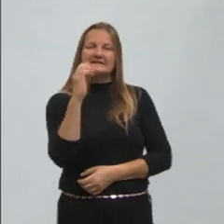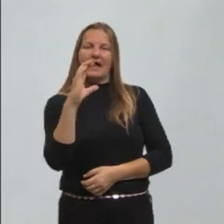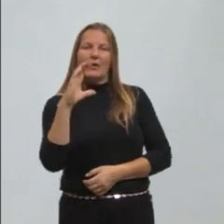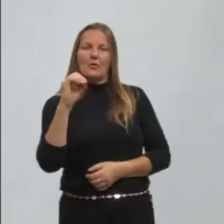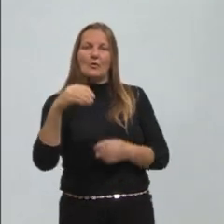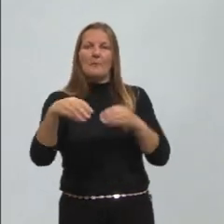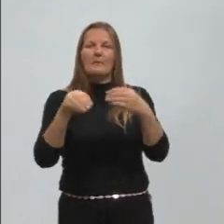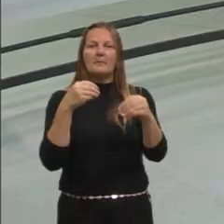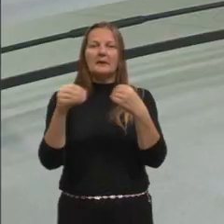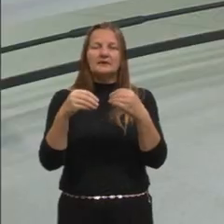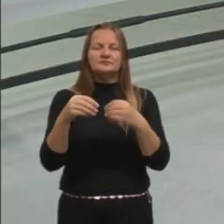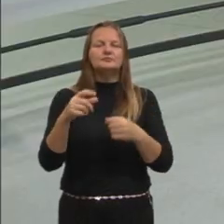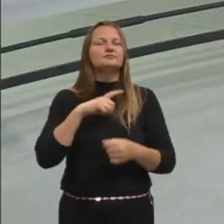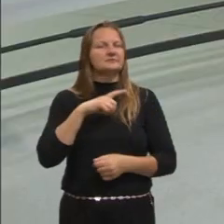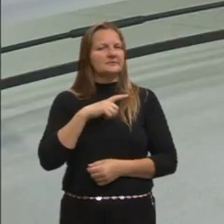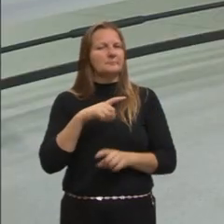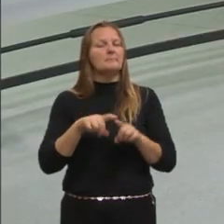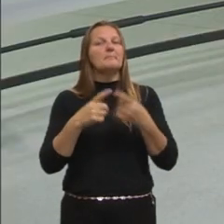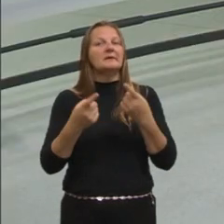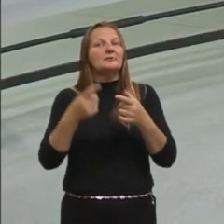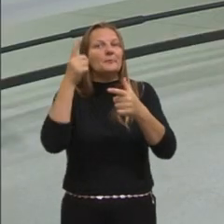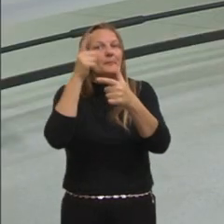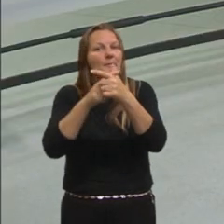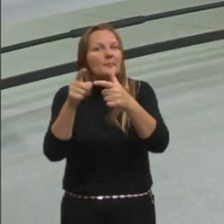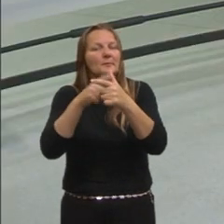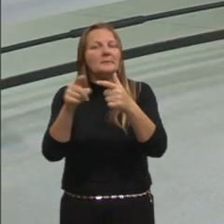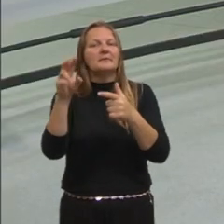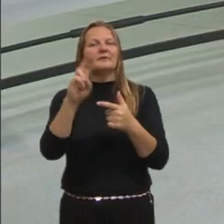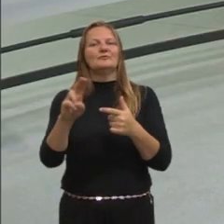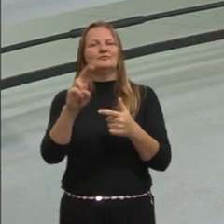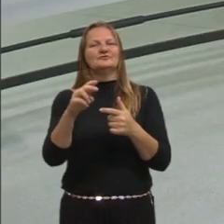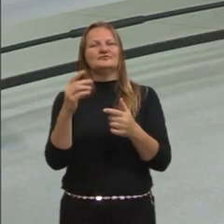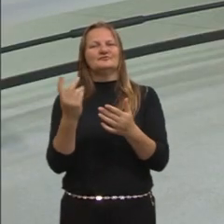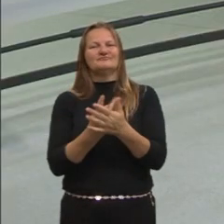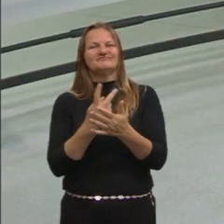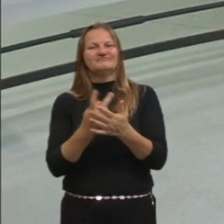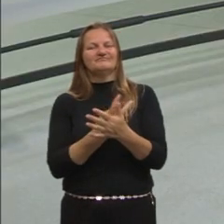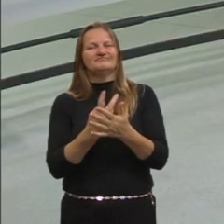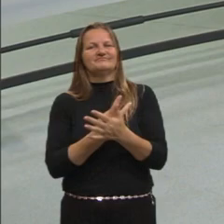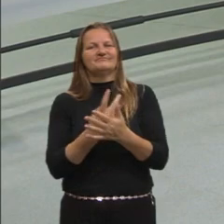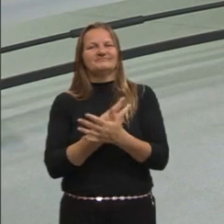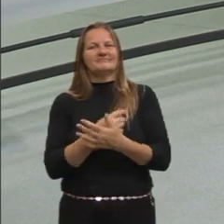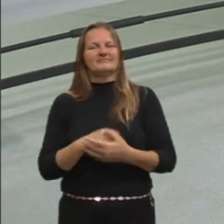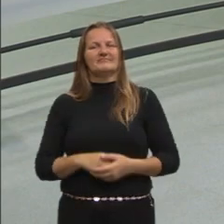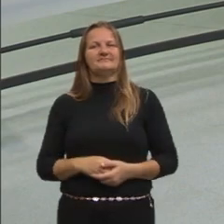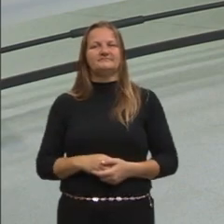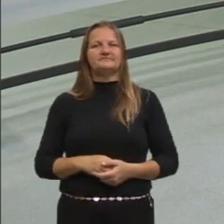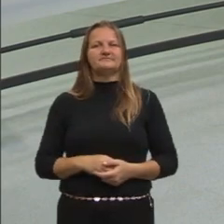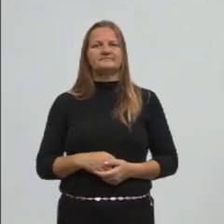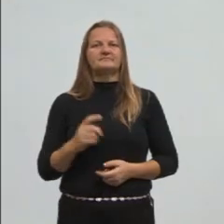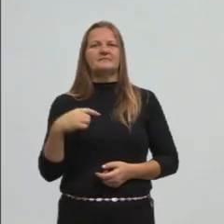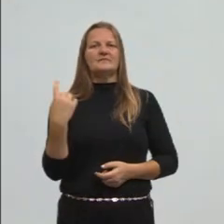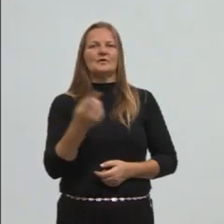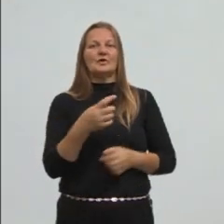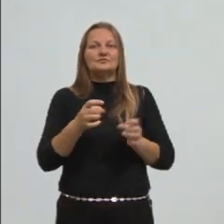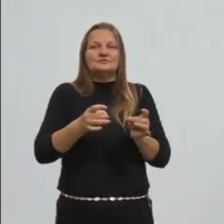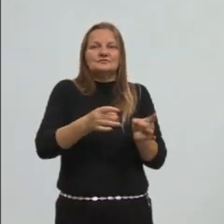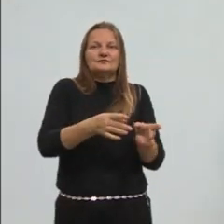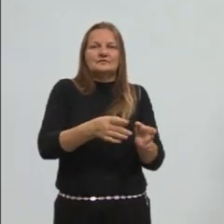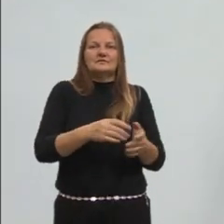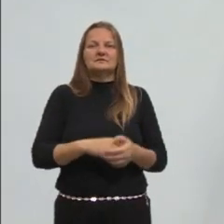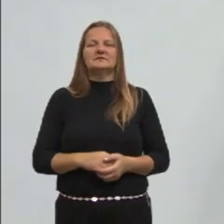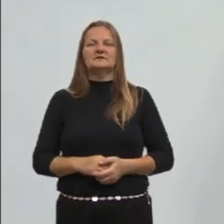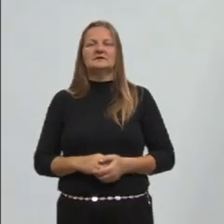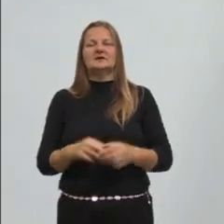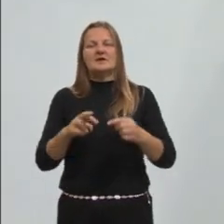Econômica essa importância o problema é o mau uso mal descarte né Essa questão de não saber fazer